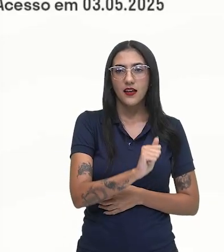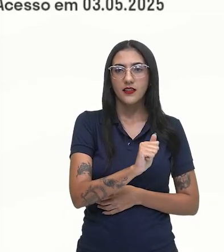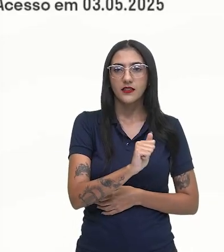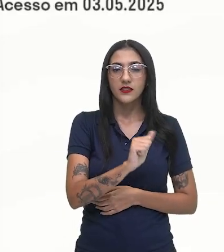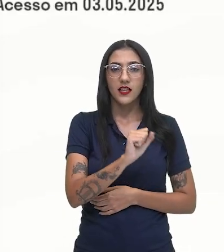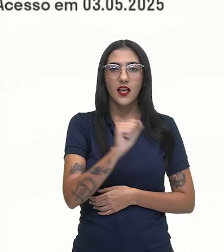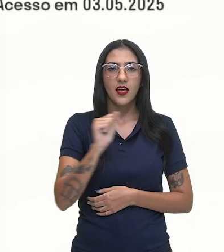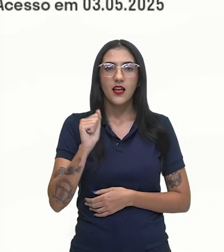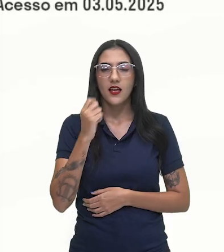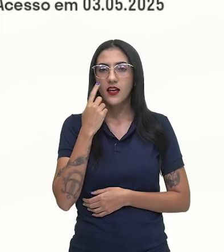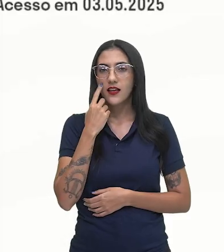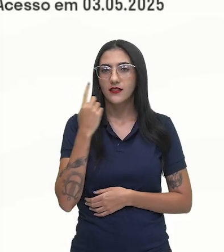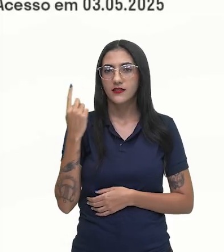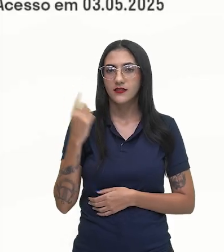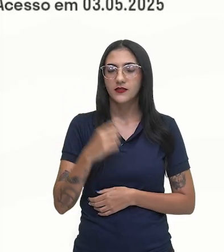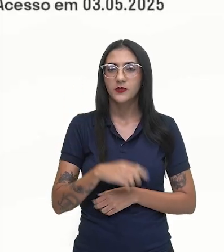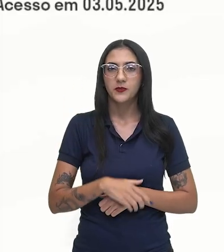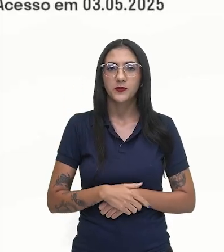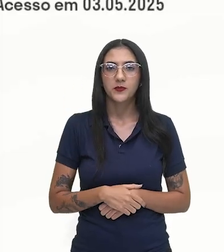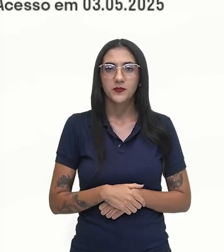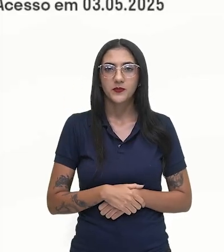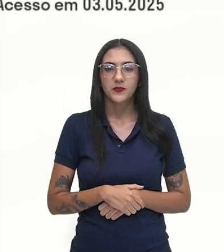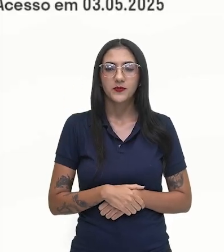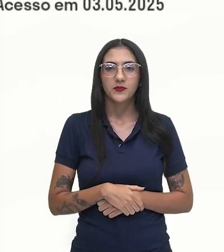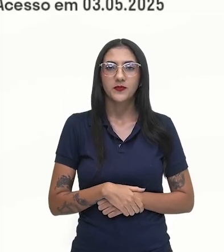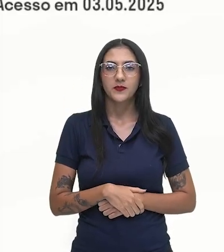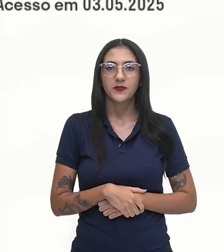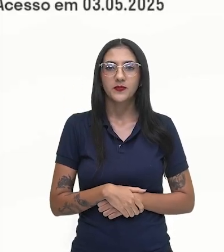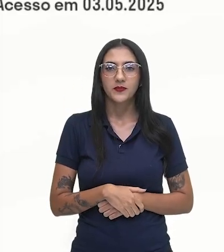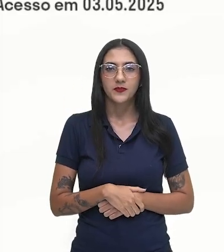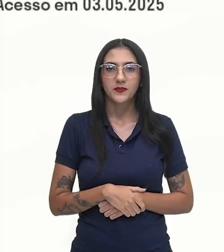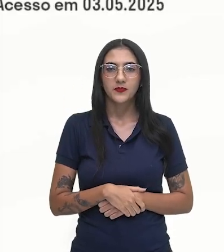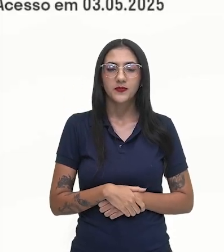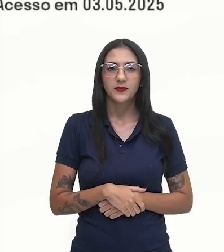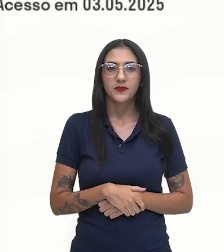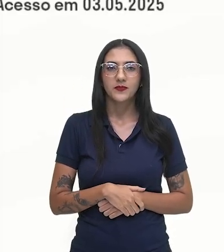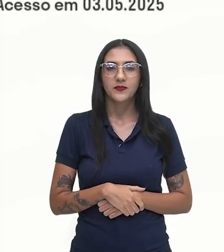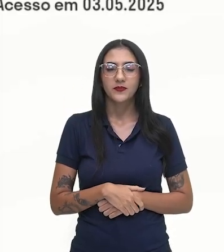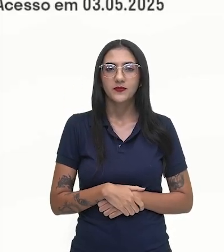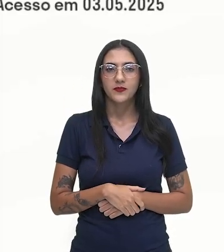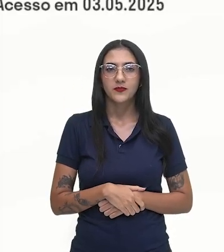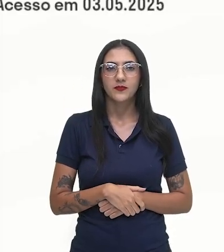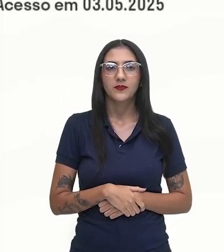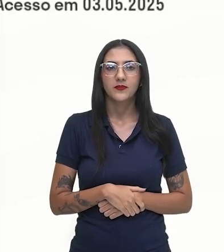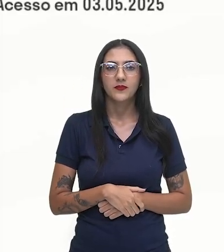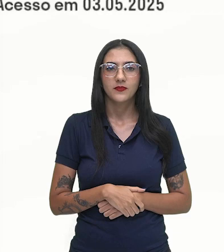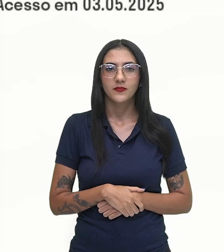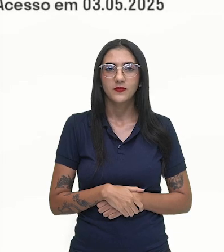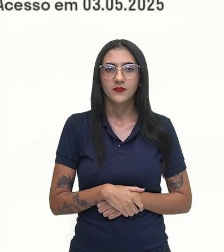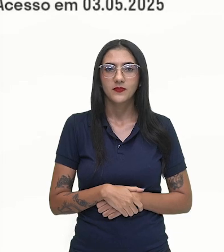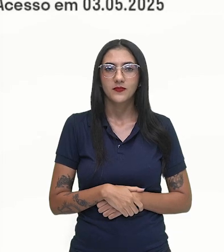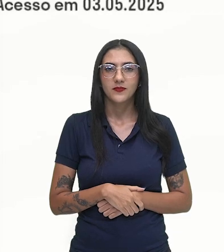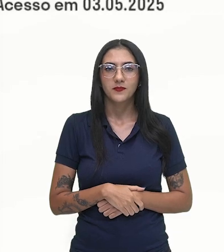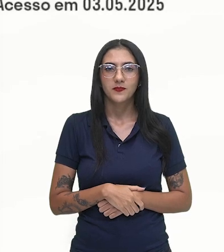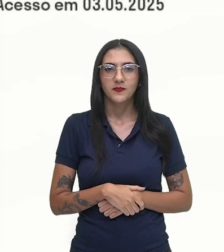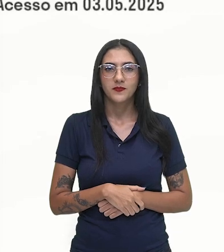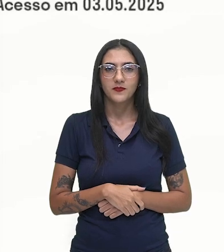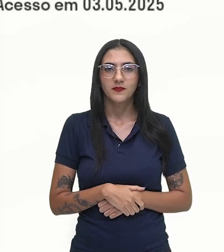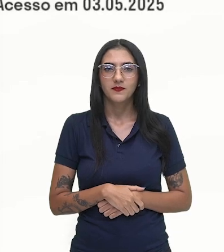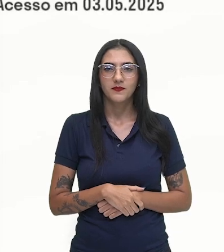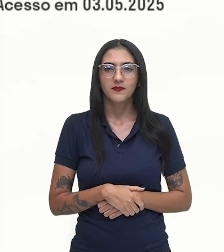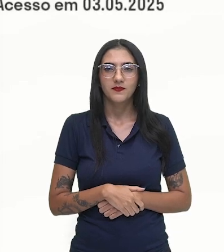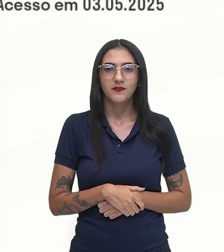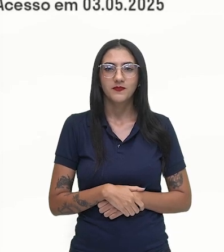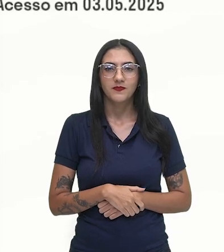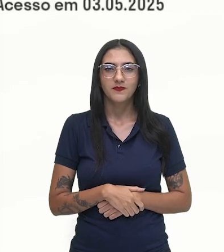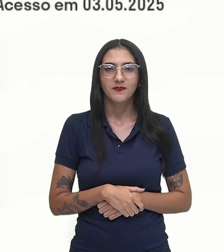fox, as strong as an ox, as fast as a